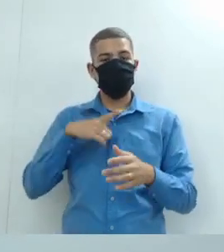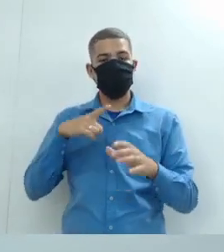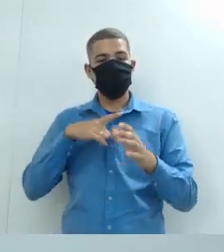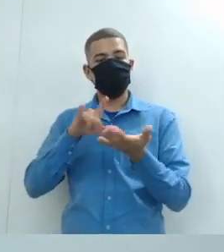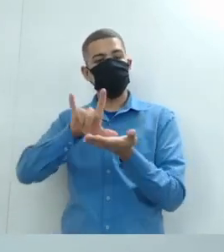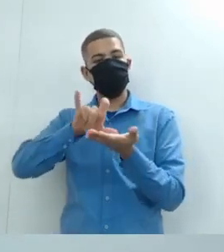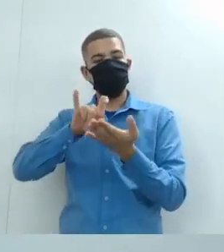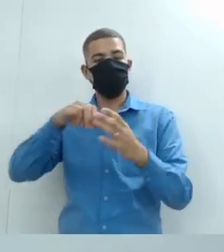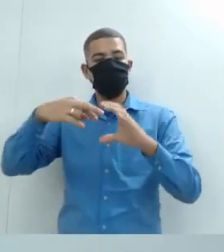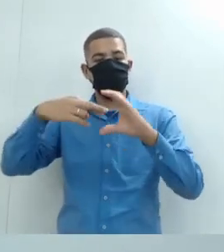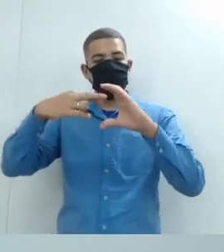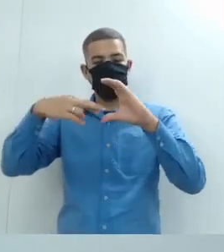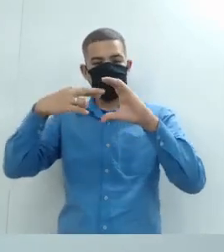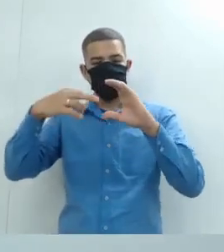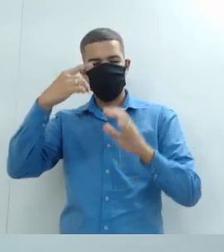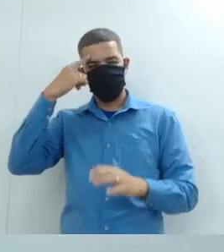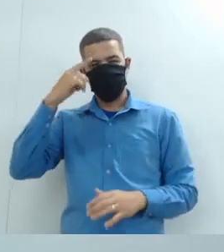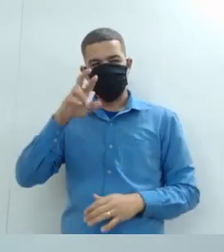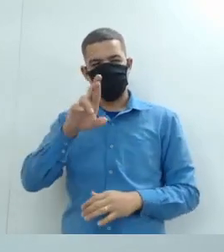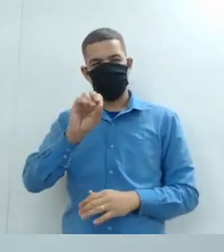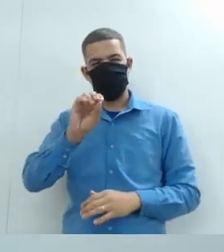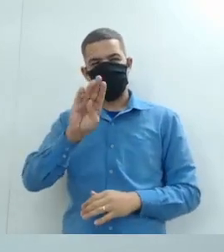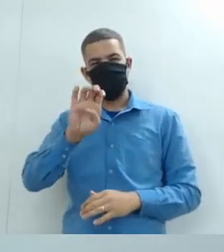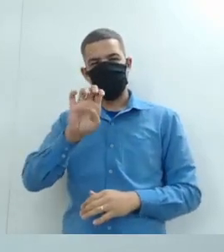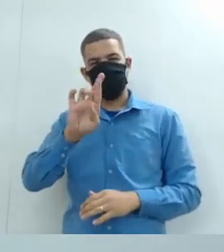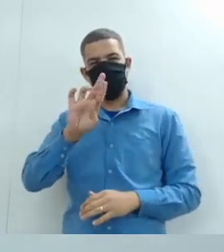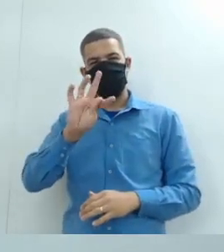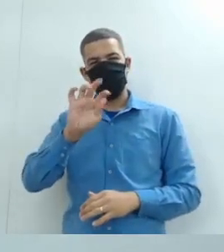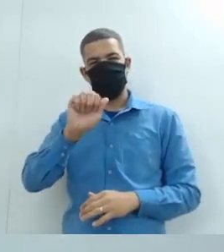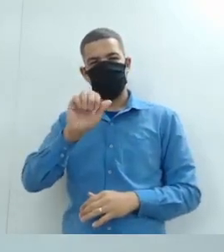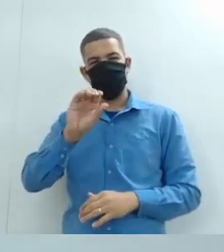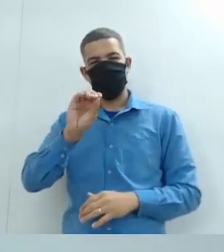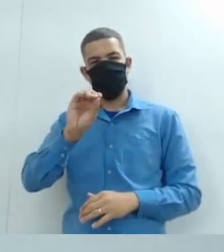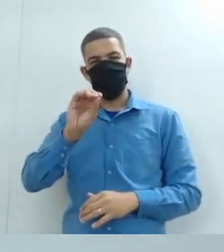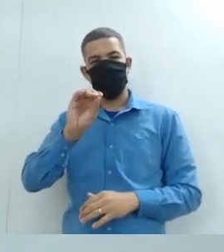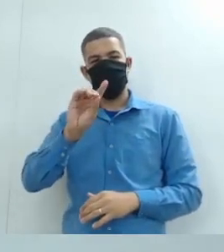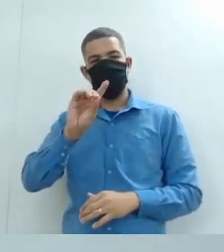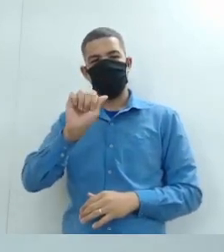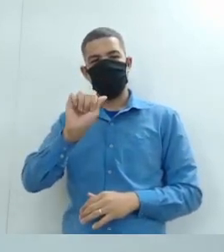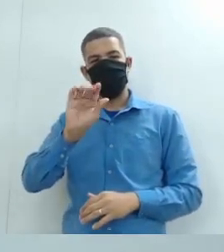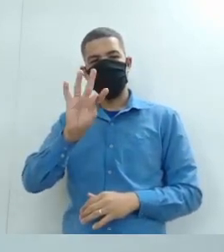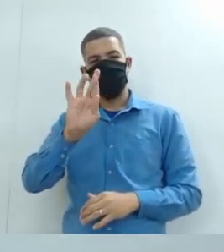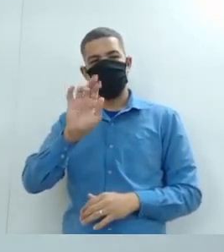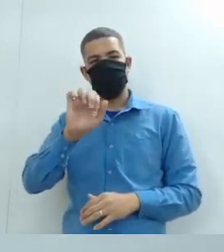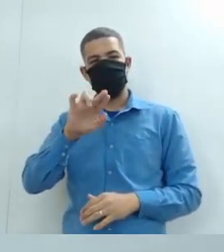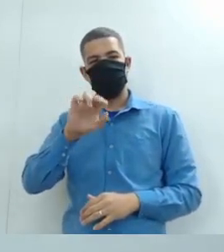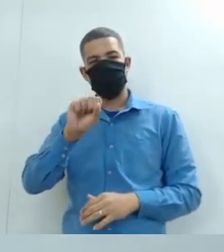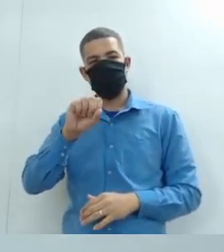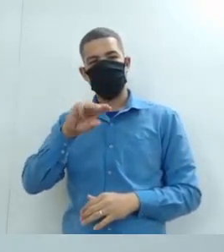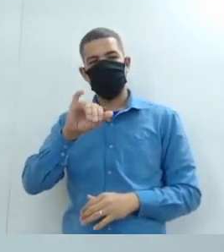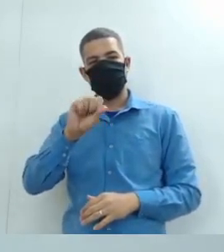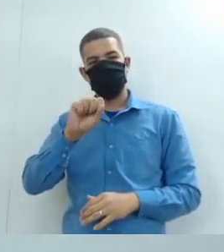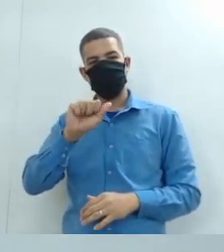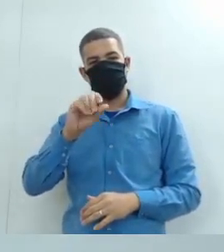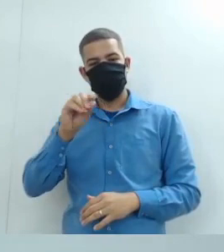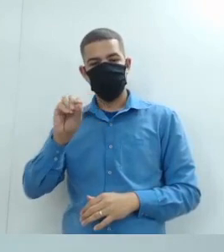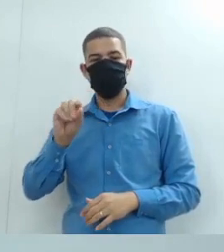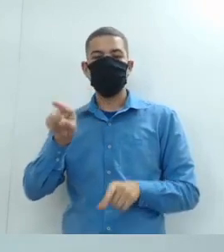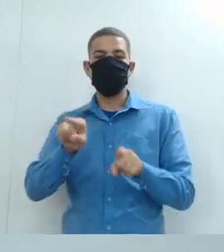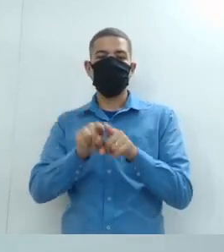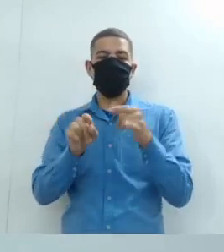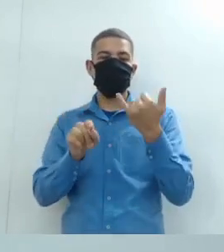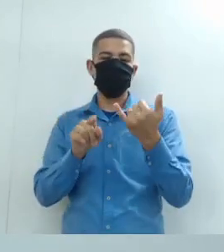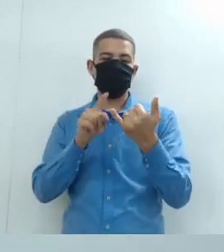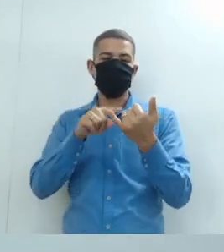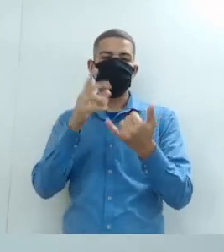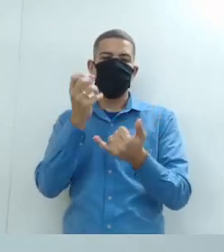da Transmissão, tudo junto sem acento, não esquece também. Se você acessa pelo celular, baixa o aplicativo, conecta aí, tá bom? E aí,